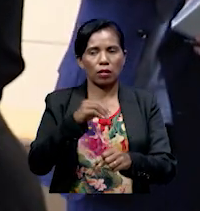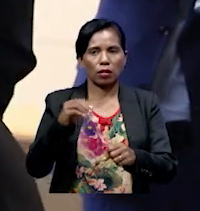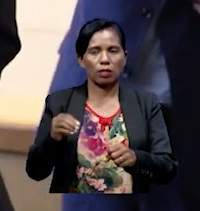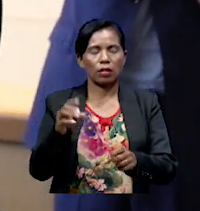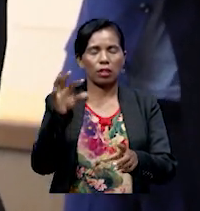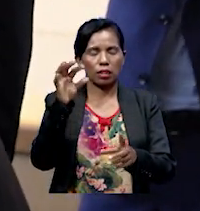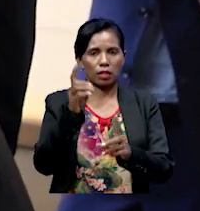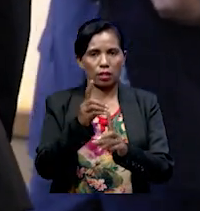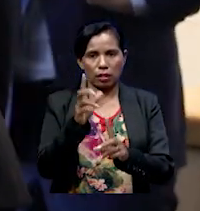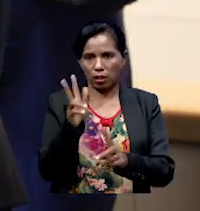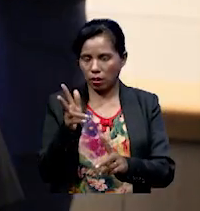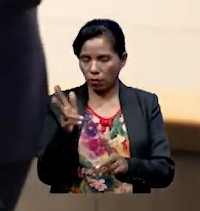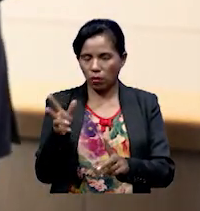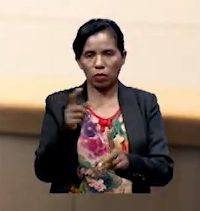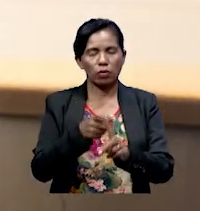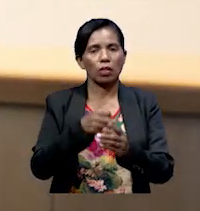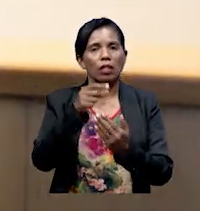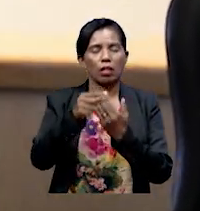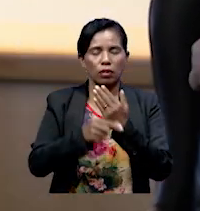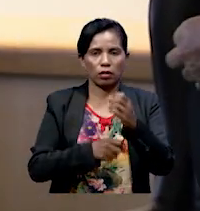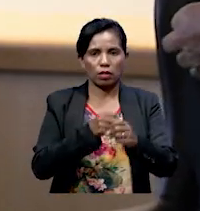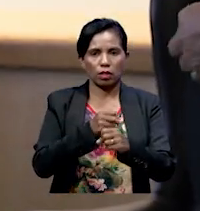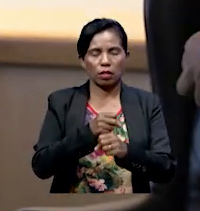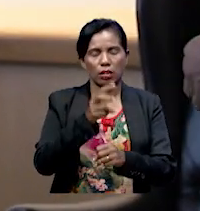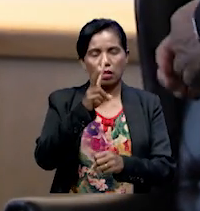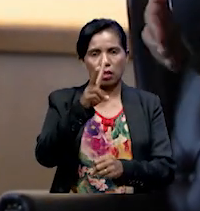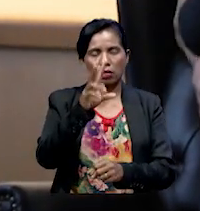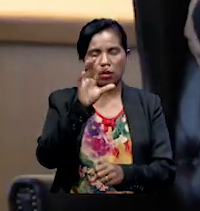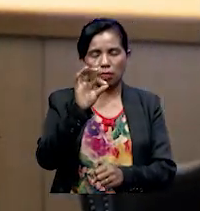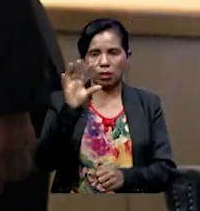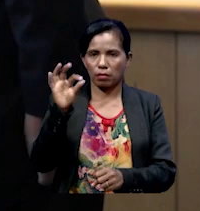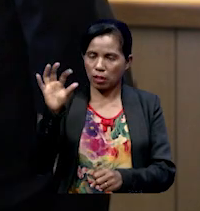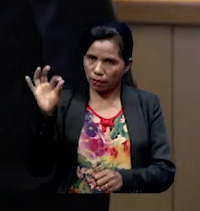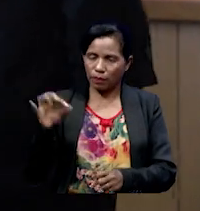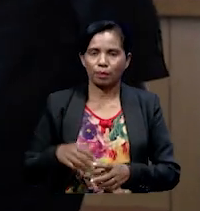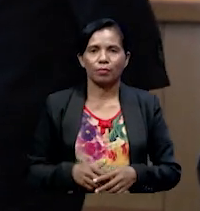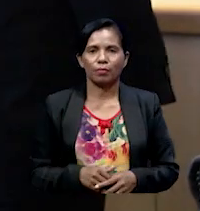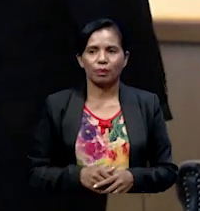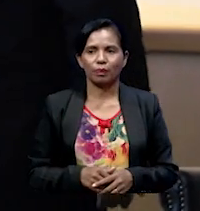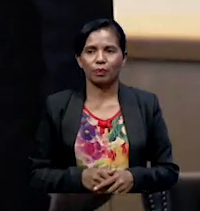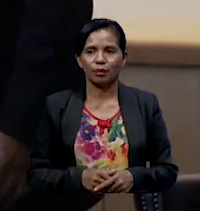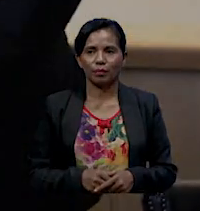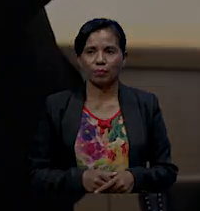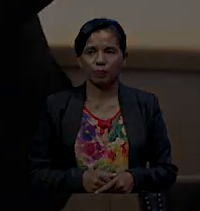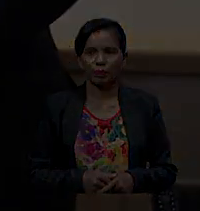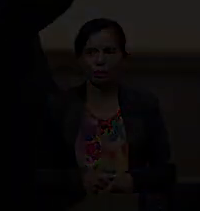haloron tolu nulo fulan agosto tenan rihun ida atusia sia nulo resinsia. Equipa cobertura, GMN.